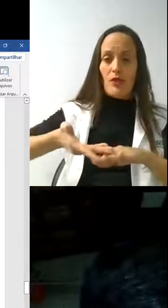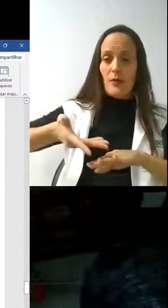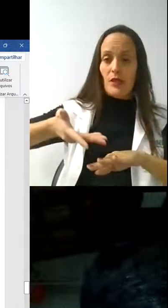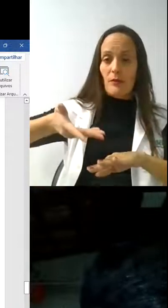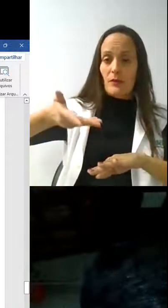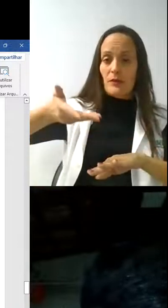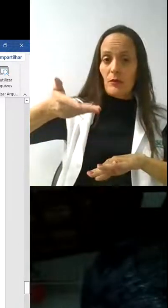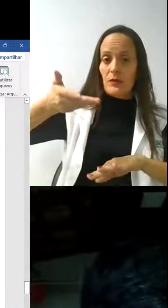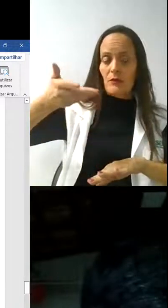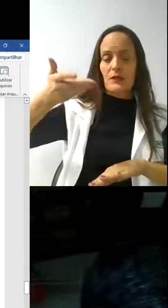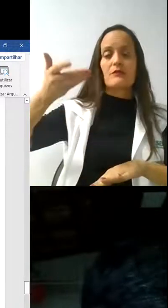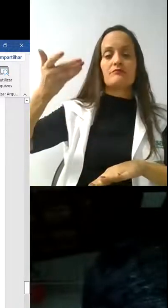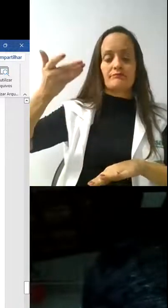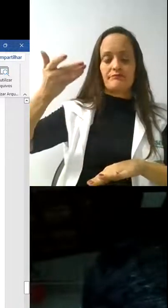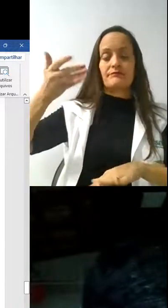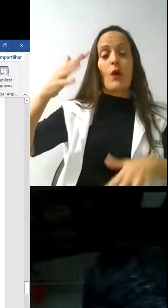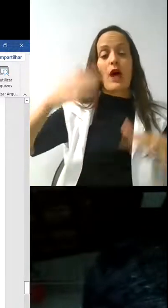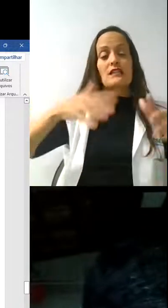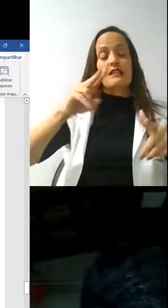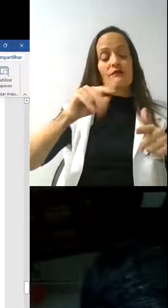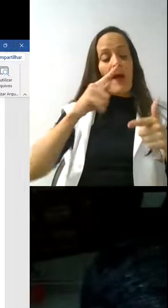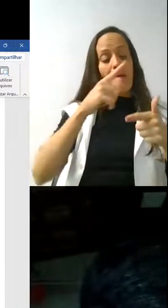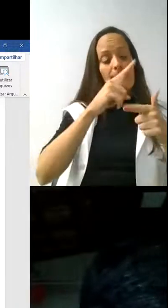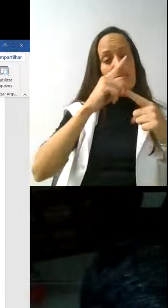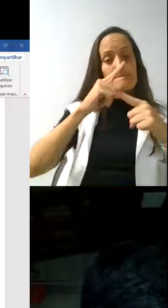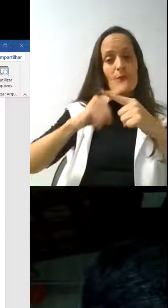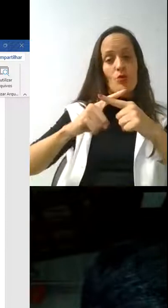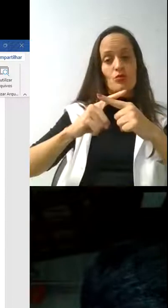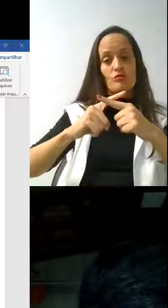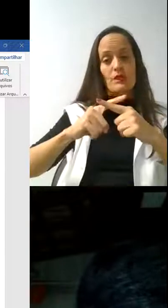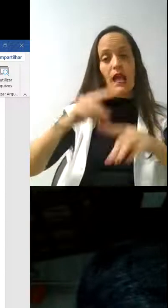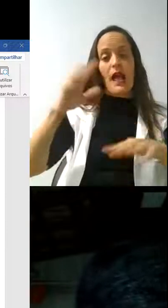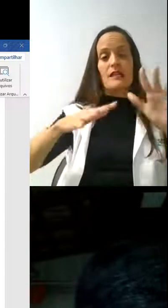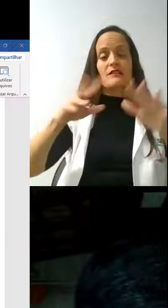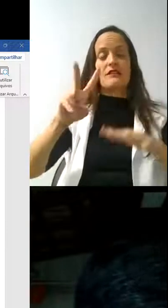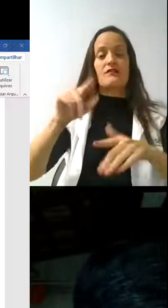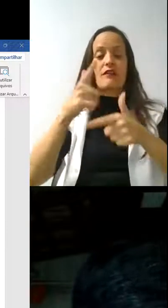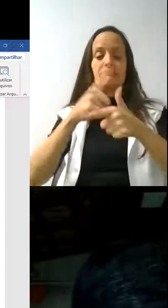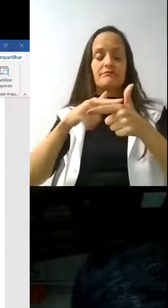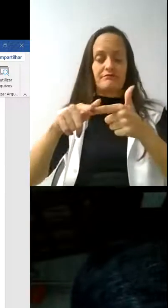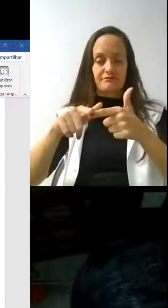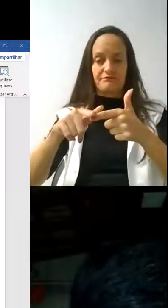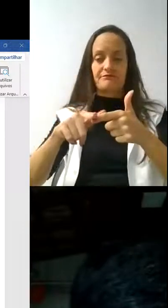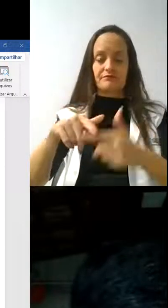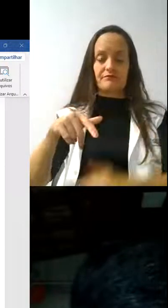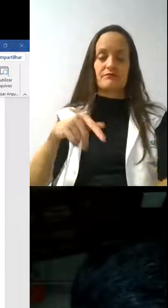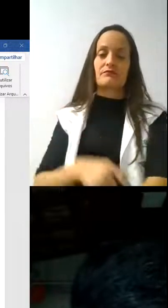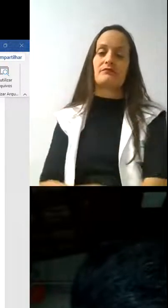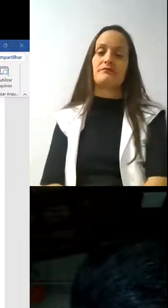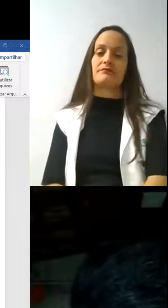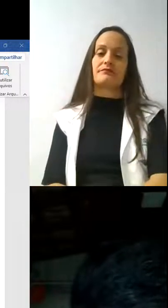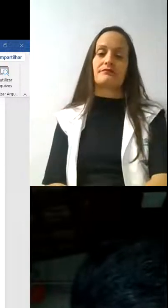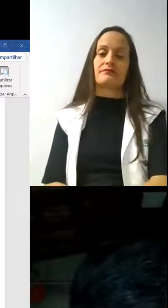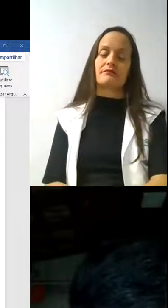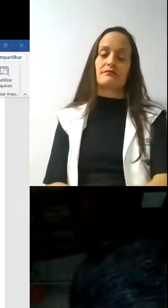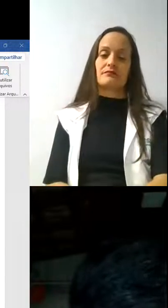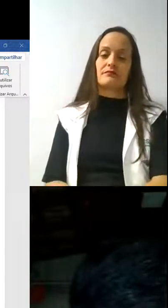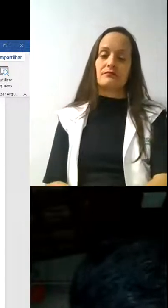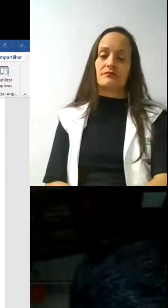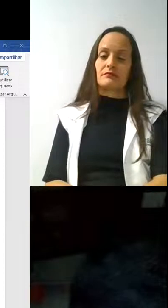a gente vai dividir, no caso de metro. Beleza? Entendeu a lógica? Entendi. Se eu